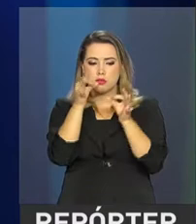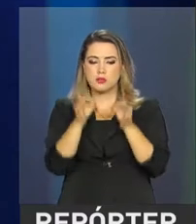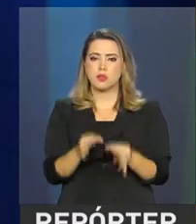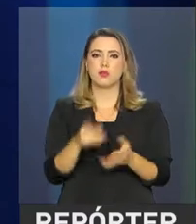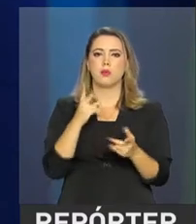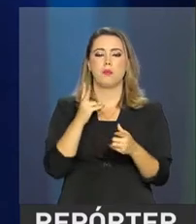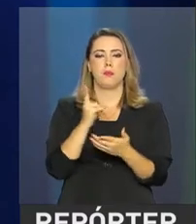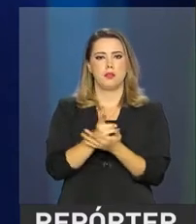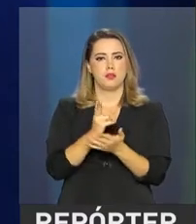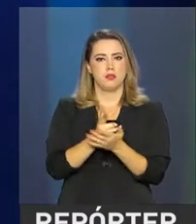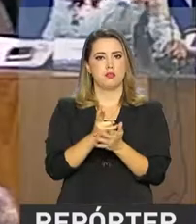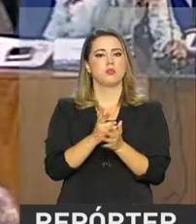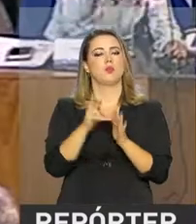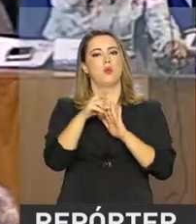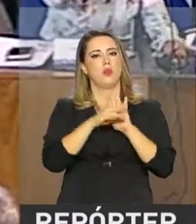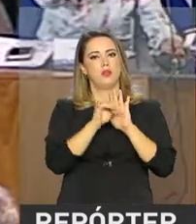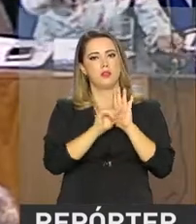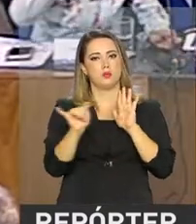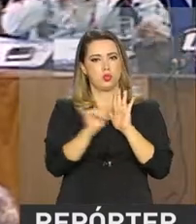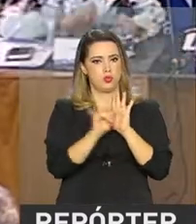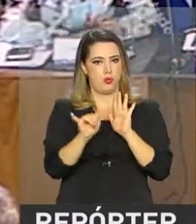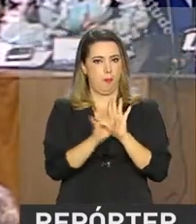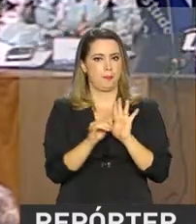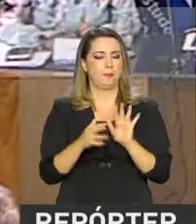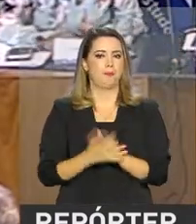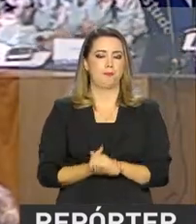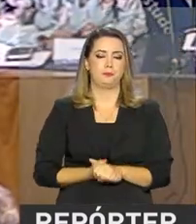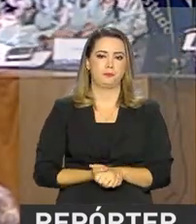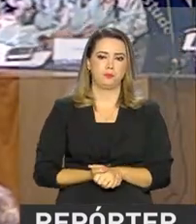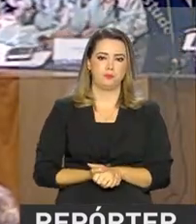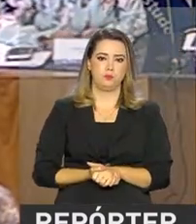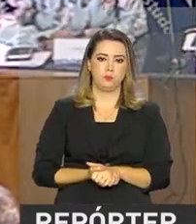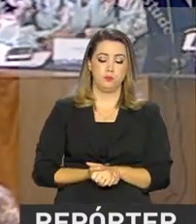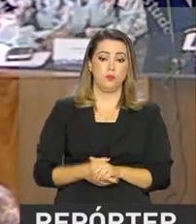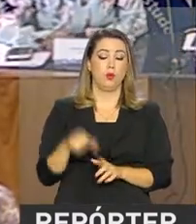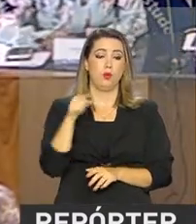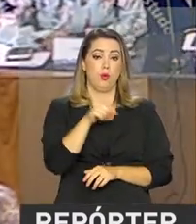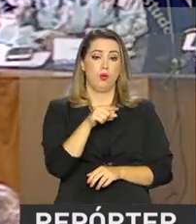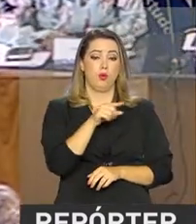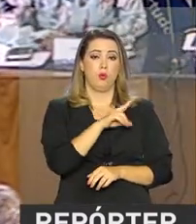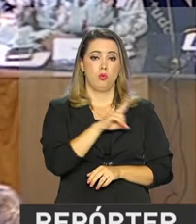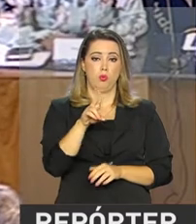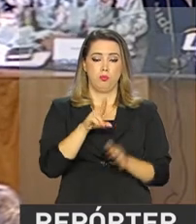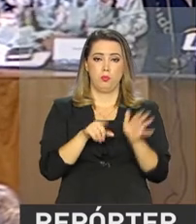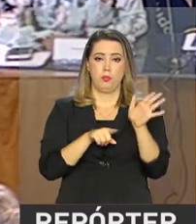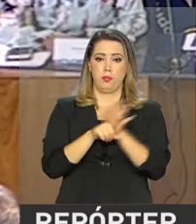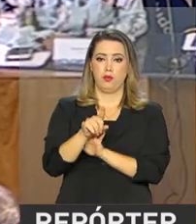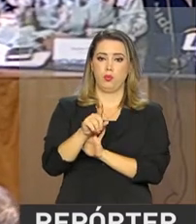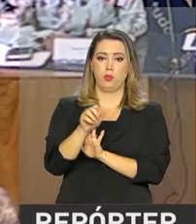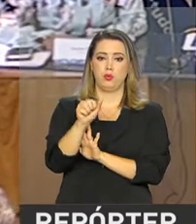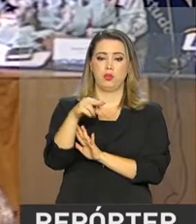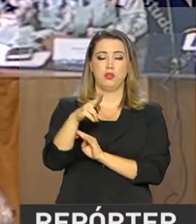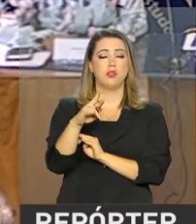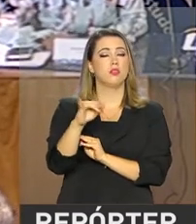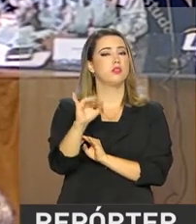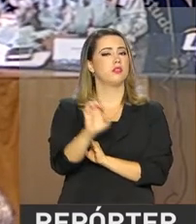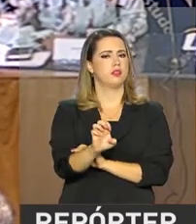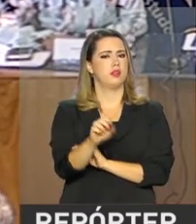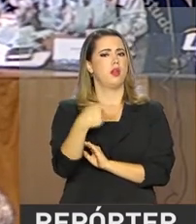regra no edital. Oi, André de Souza, do Jornal Globo. Alguns